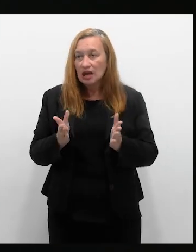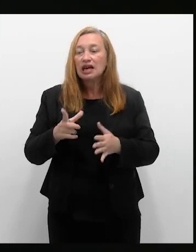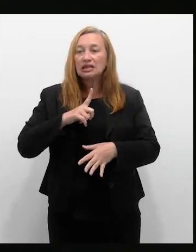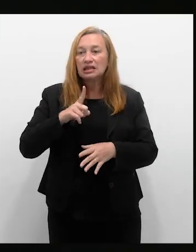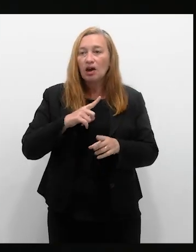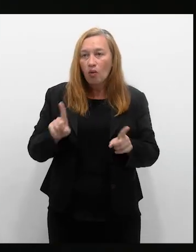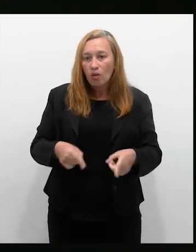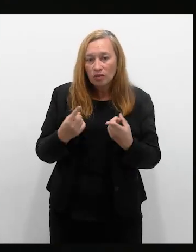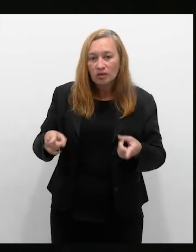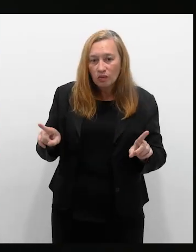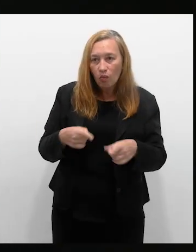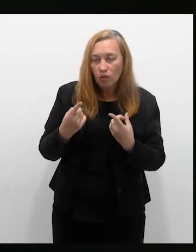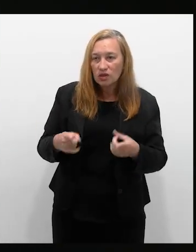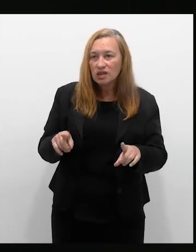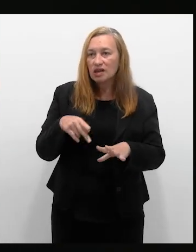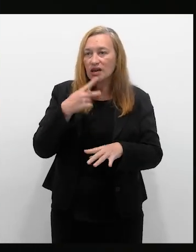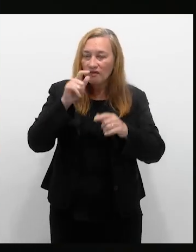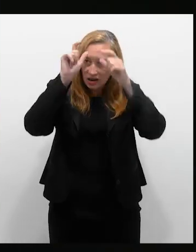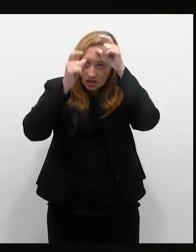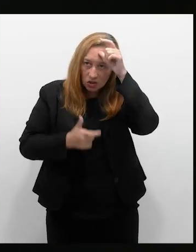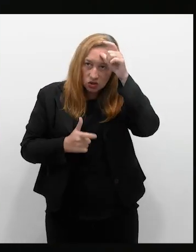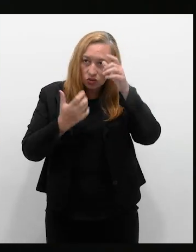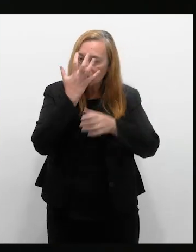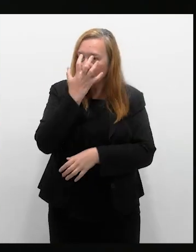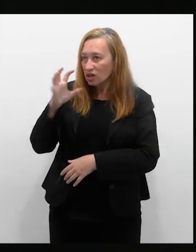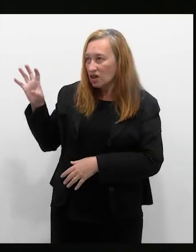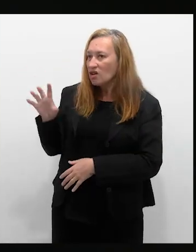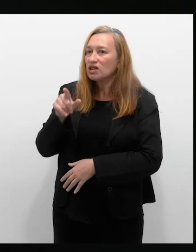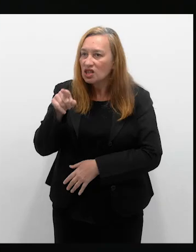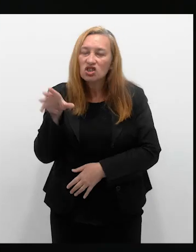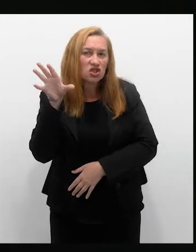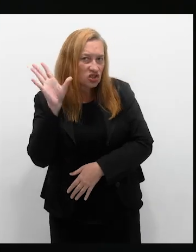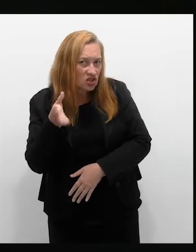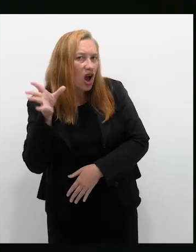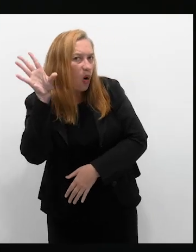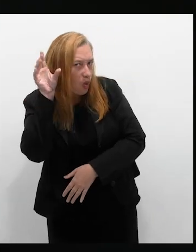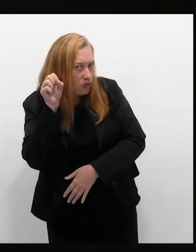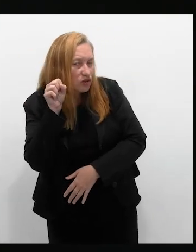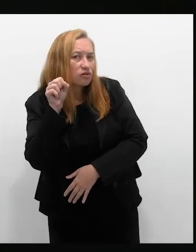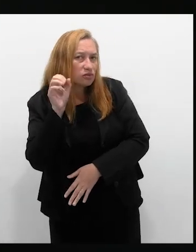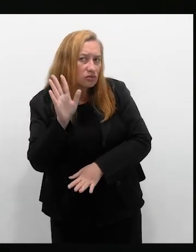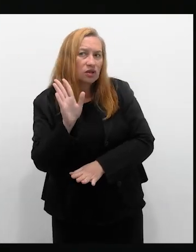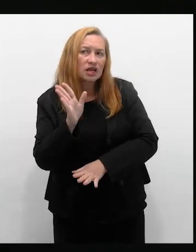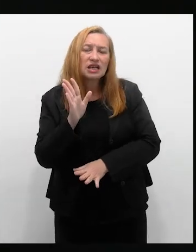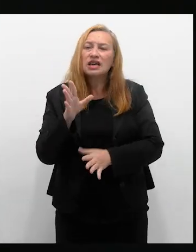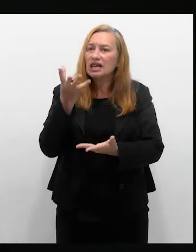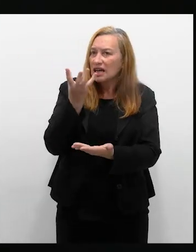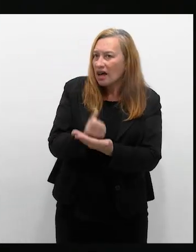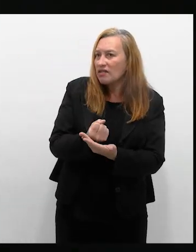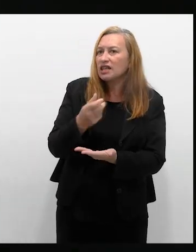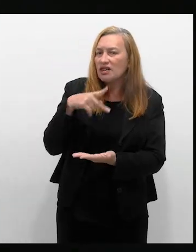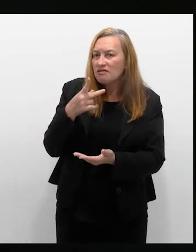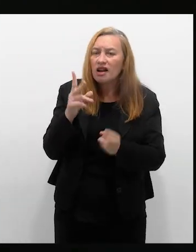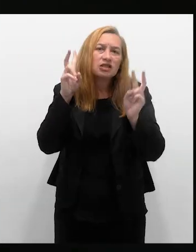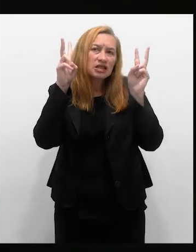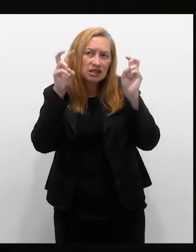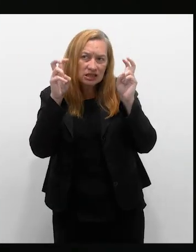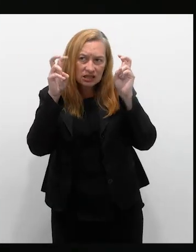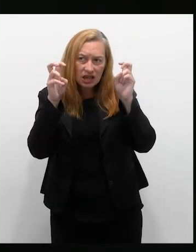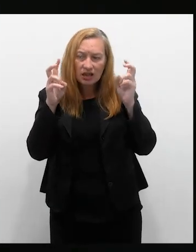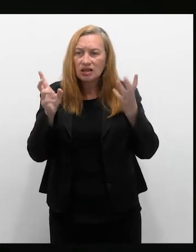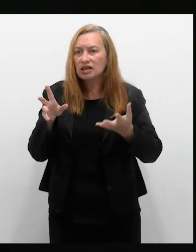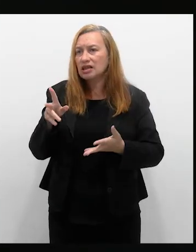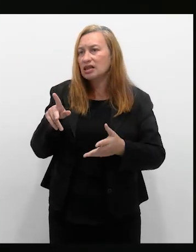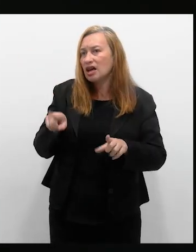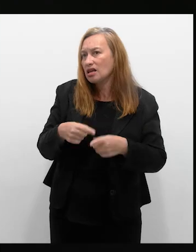Há uma música que se chama Borderline, que todo mundo já deve ter ouvido falar, recentemente gravada, e ela fala desse